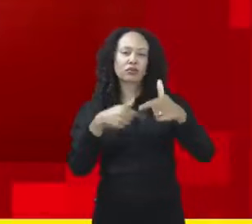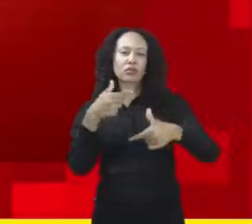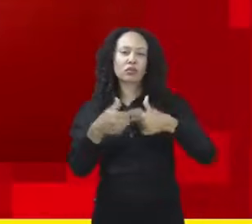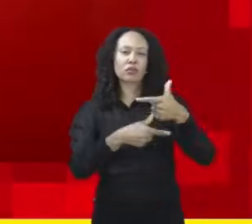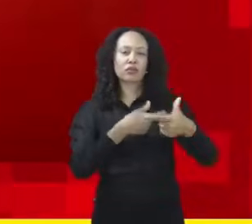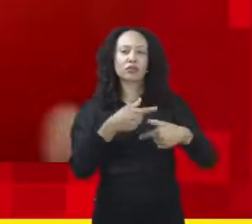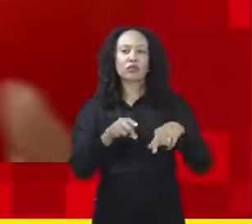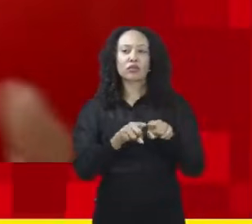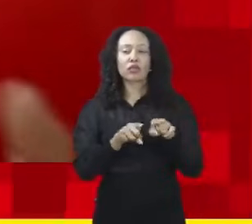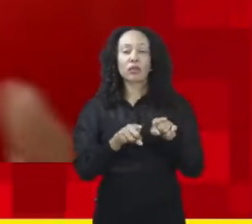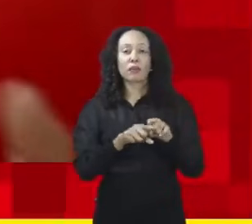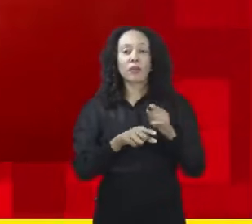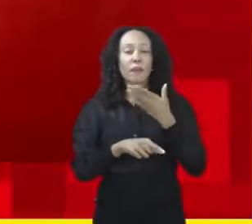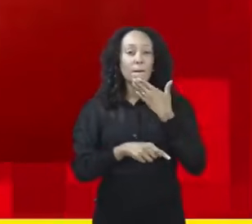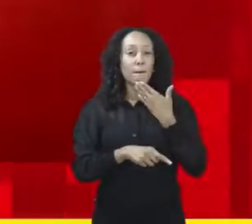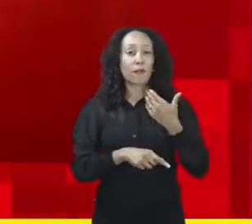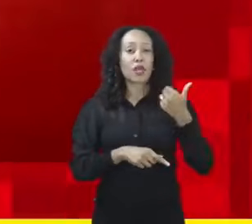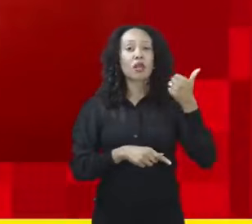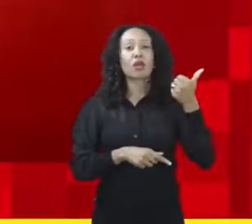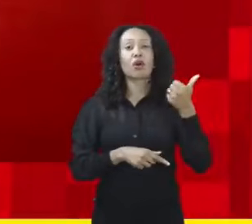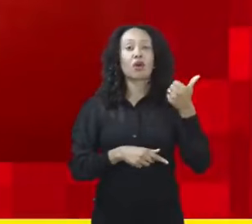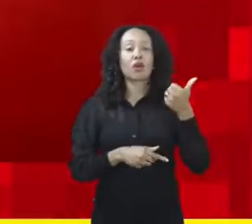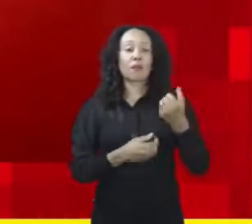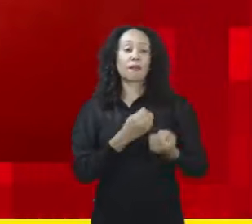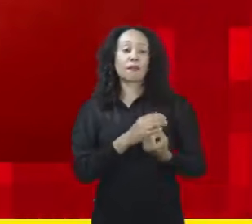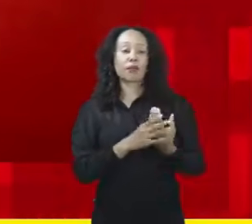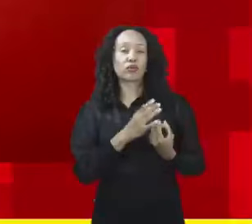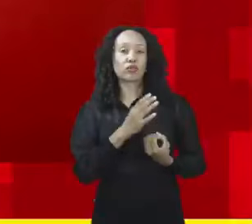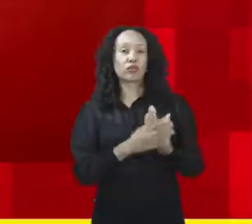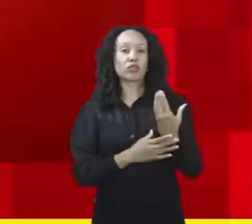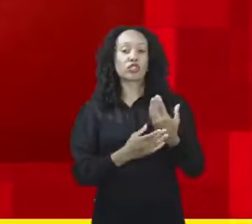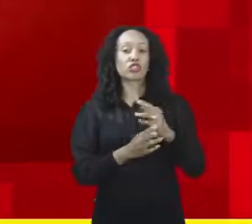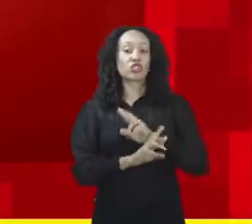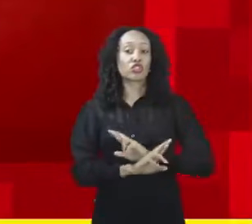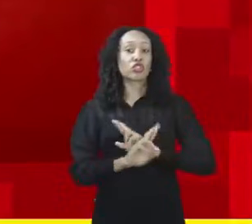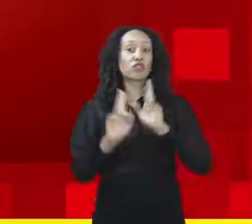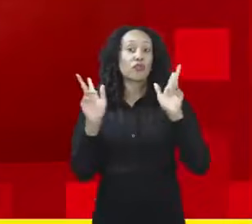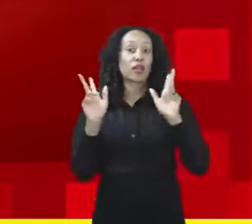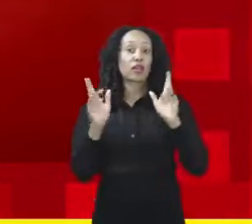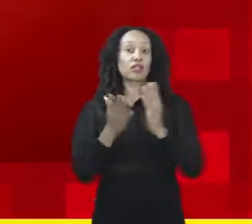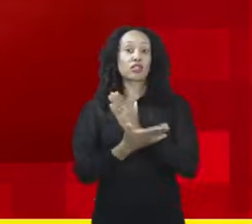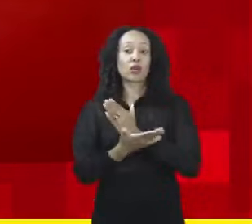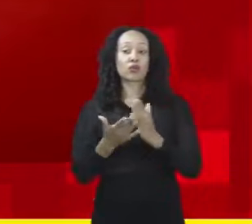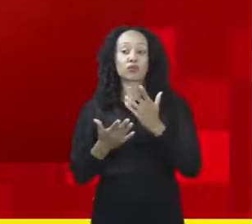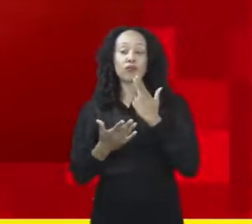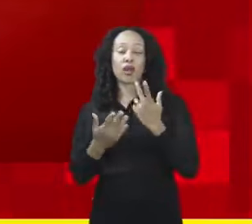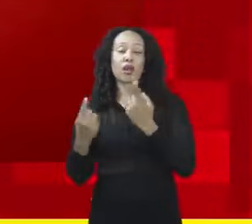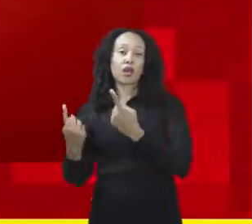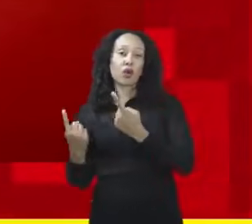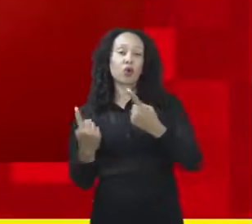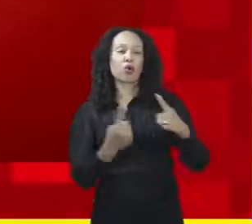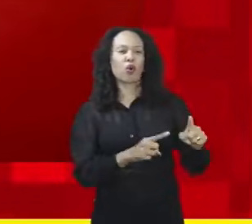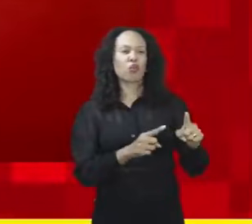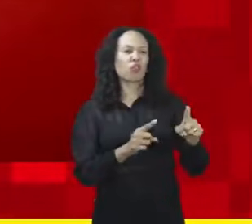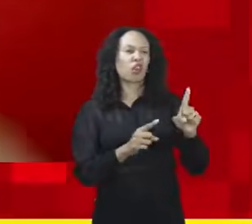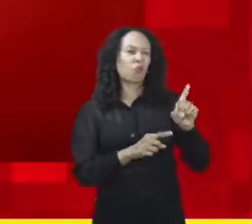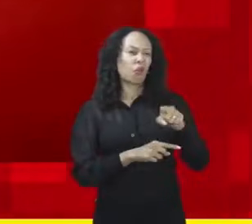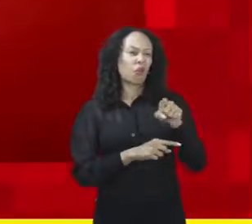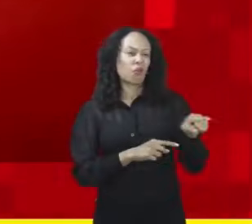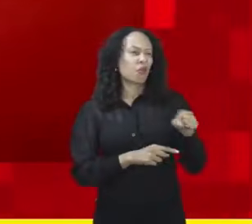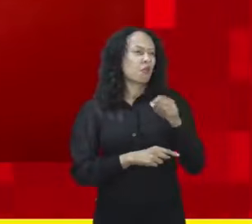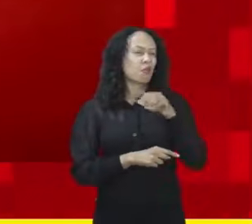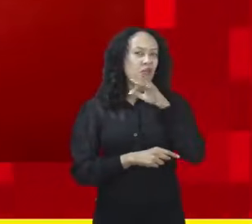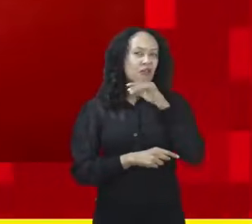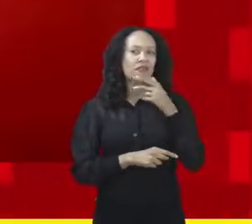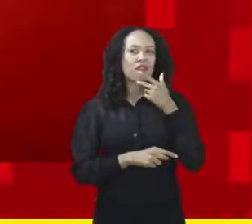melhora a produtividade, né? Vem aí ao contrário do que tentam pregar em uma oposição ao fim da escala, tentando levar